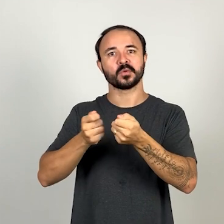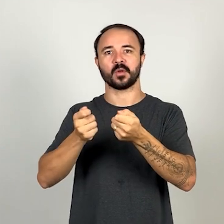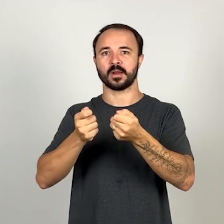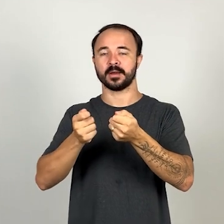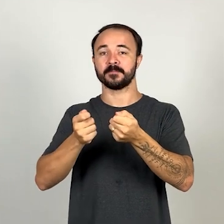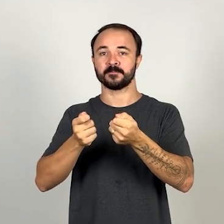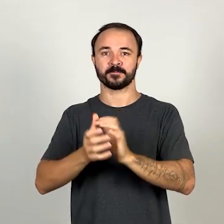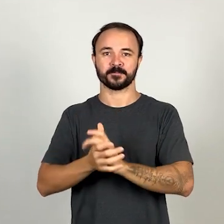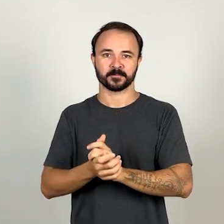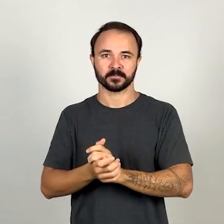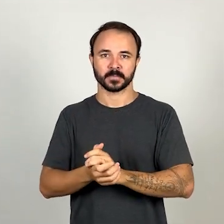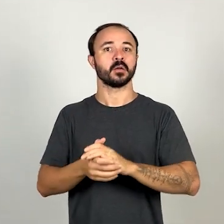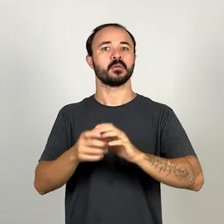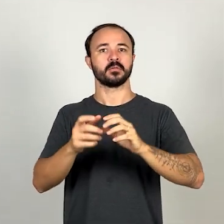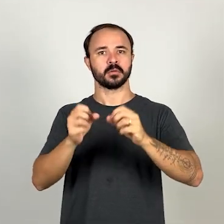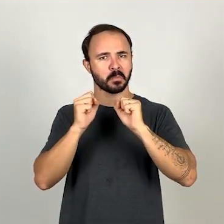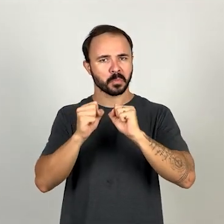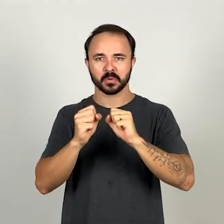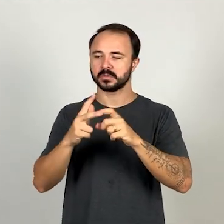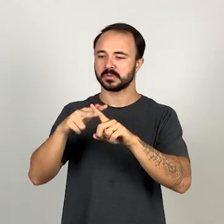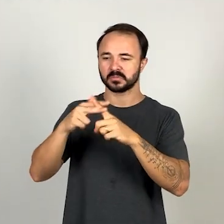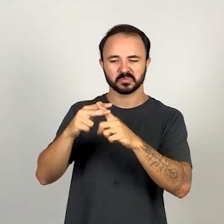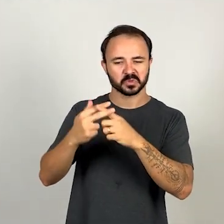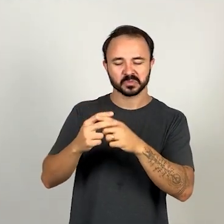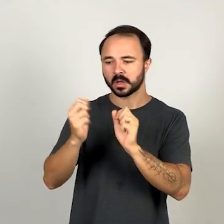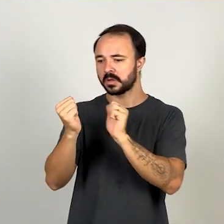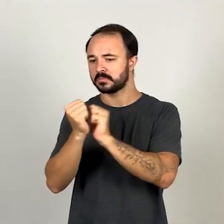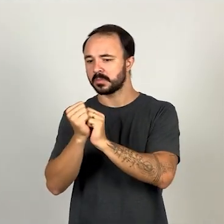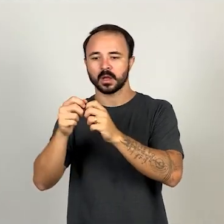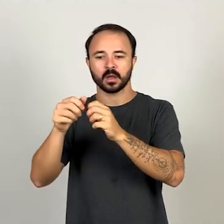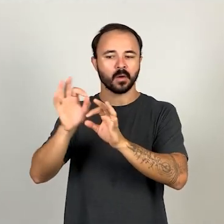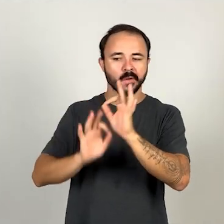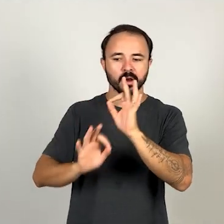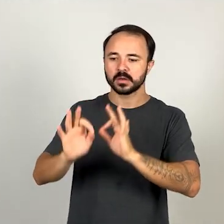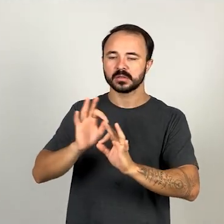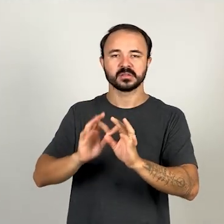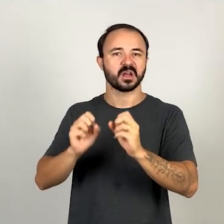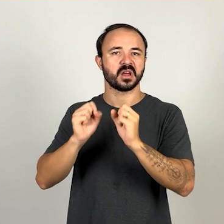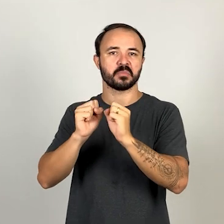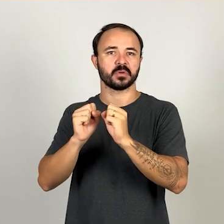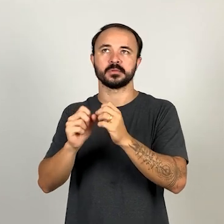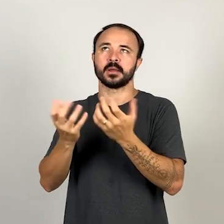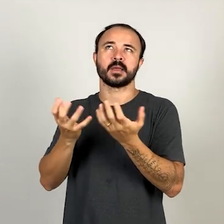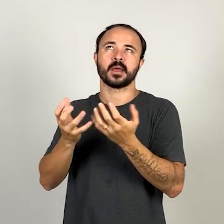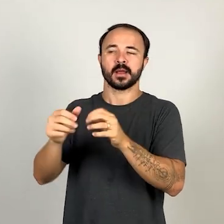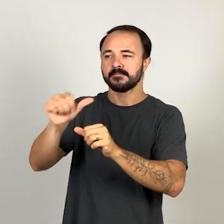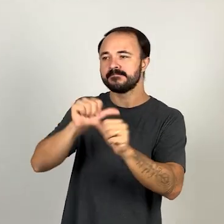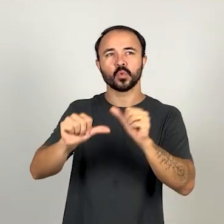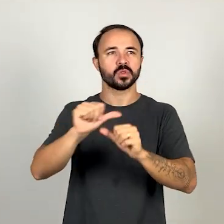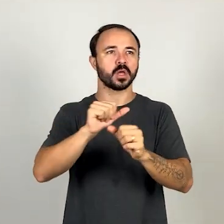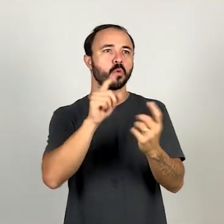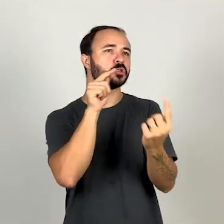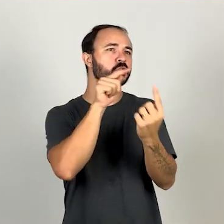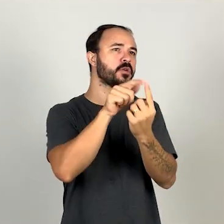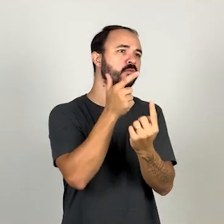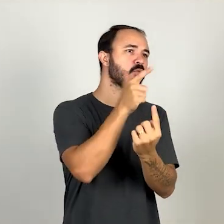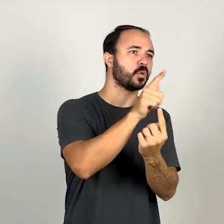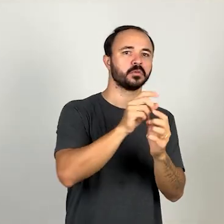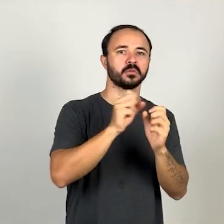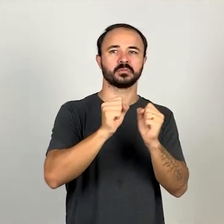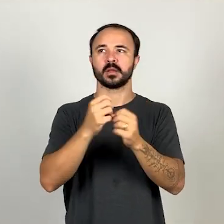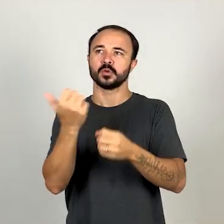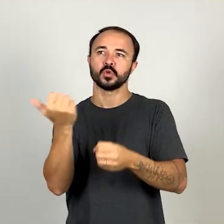todos esses componentes eles podem ser montados e remontados à medida que nós temos algum tipo de objetivo. O objetivo, nesse caso,